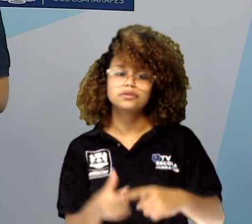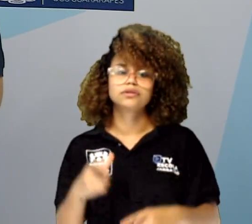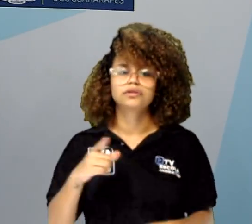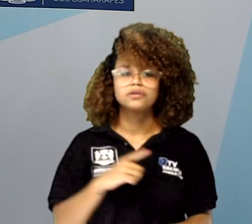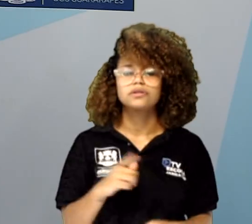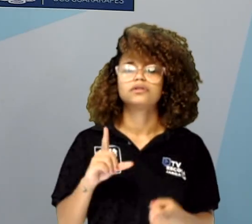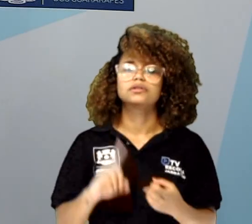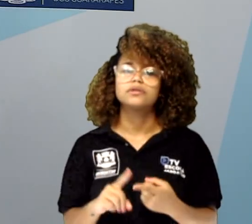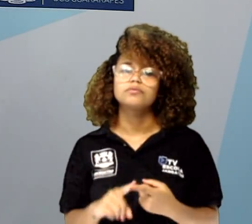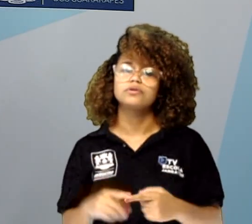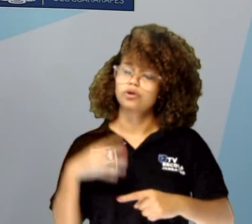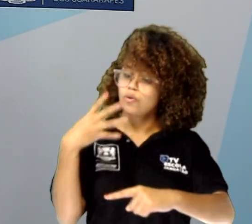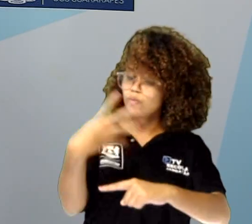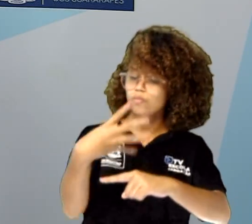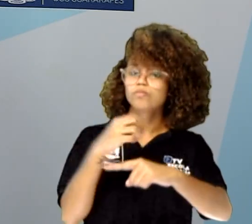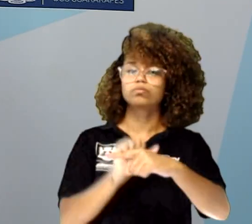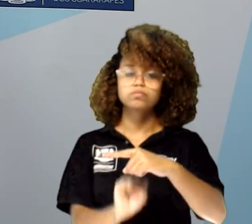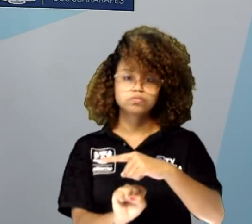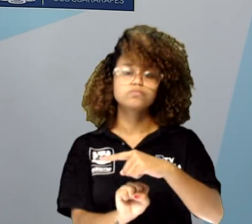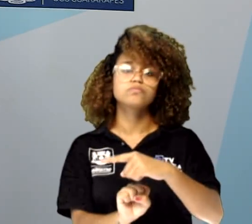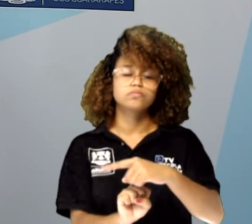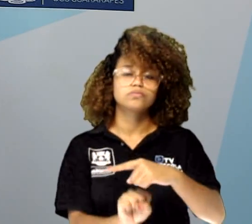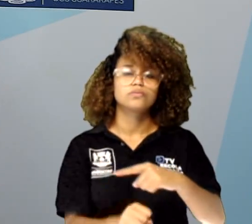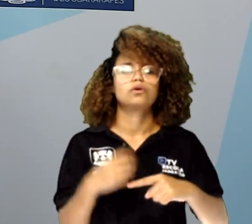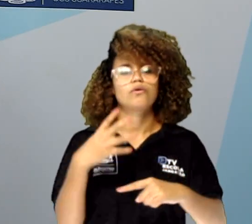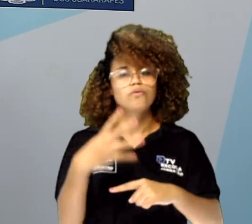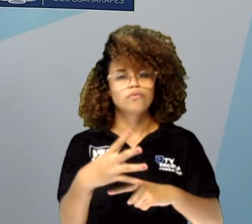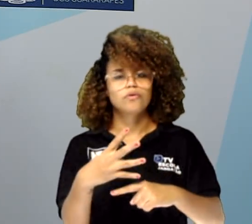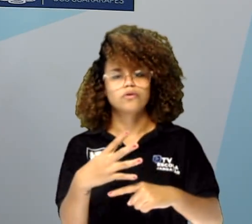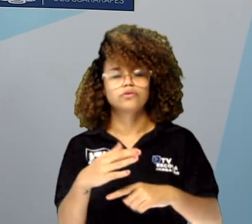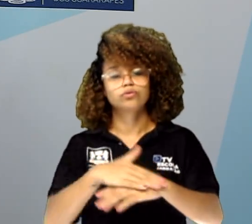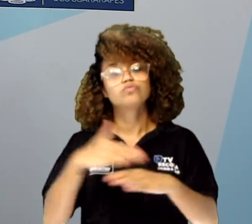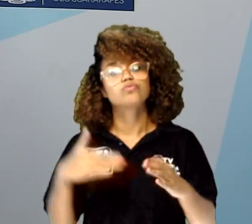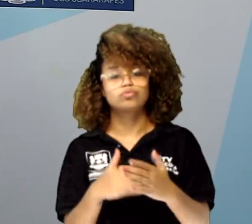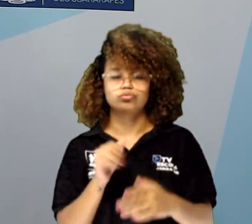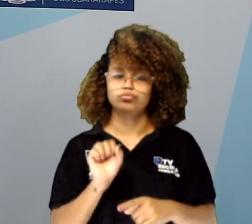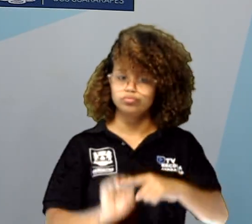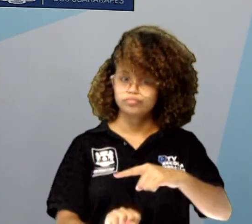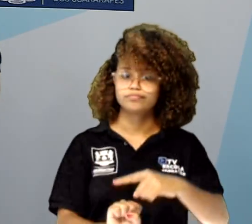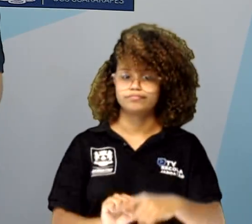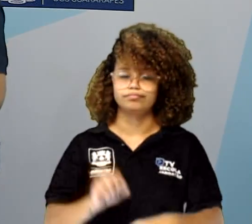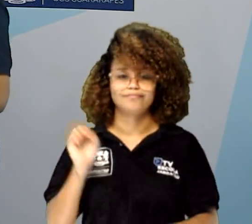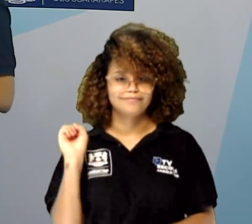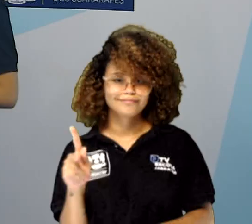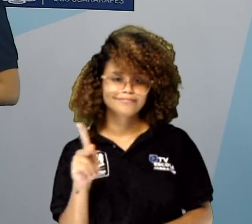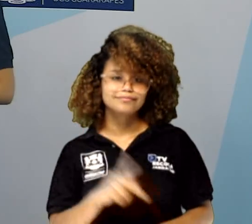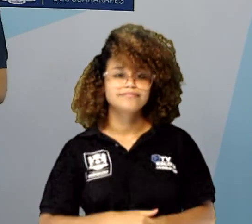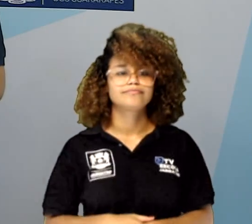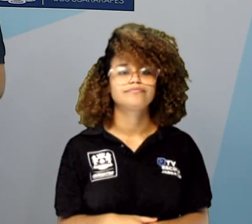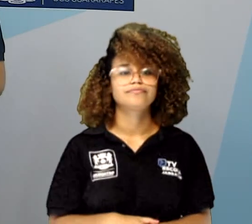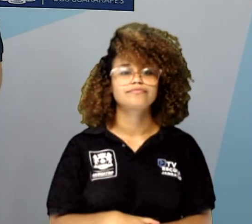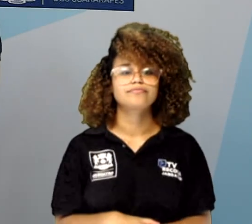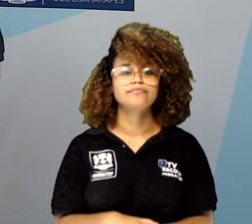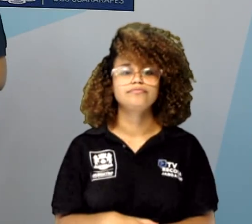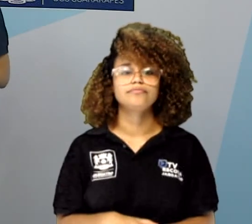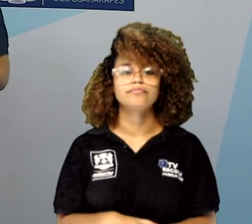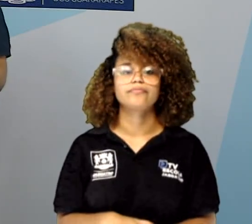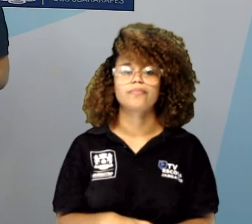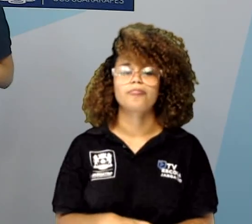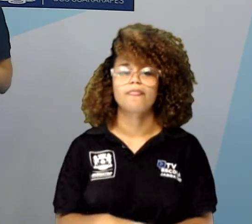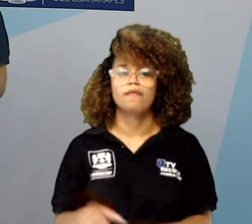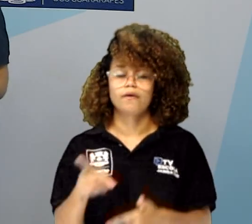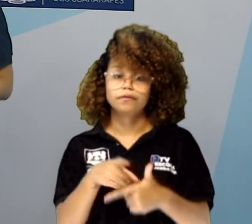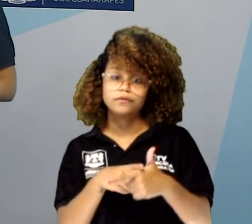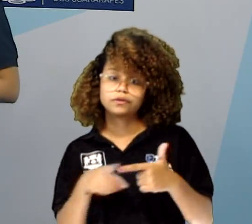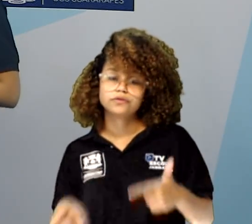aqui 4/8, 4 partes de um total de 8, tá bom? Frações diferentes que representam a